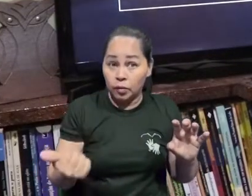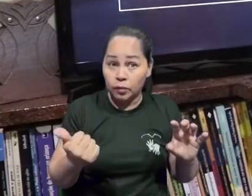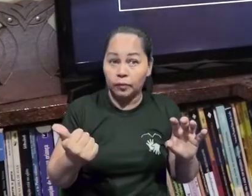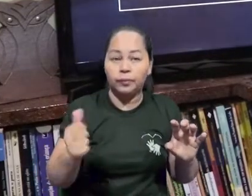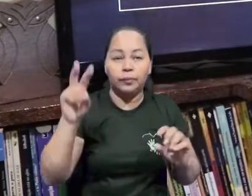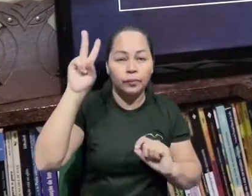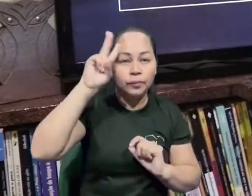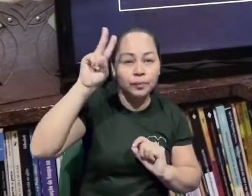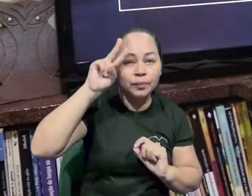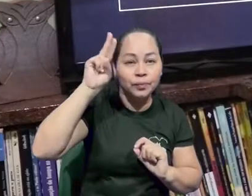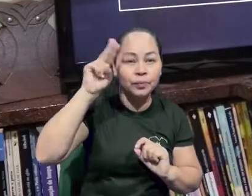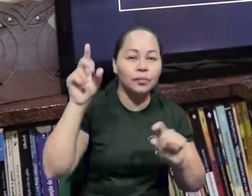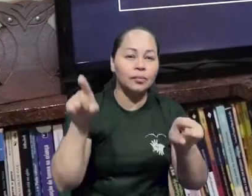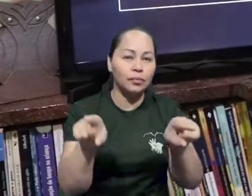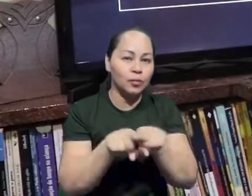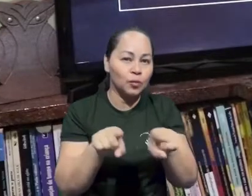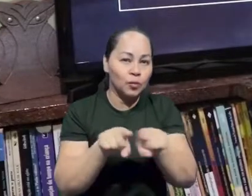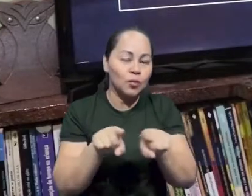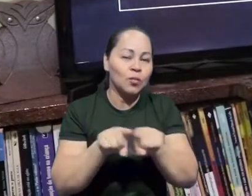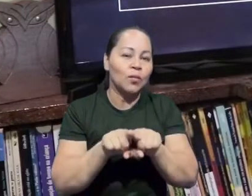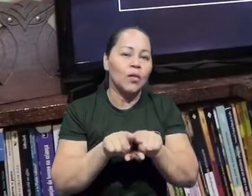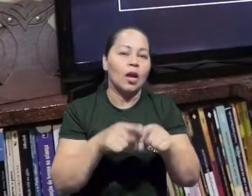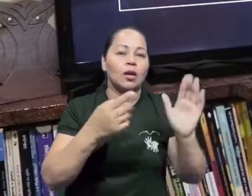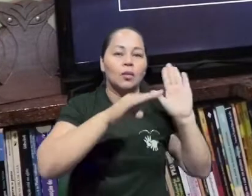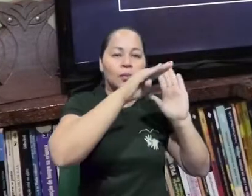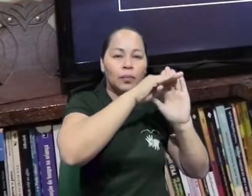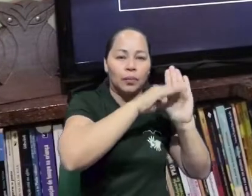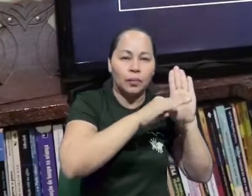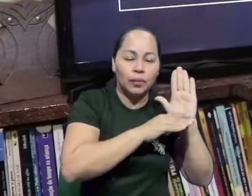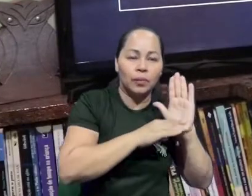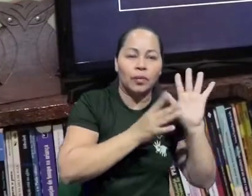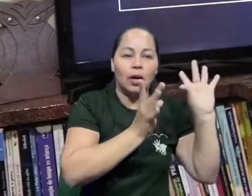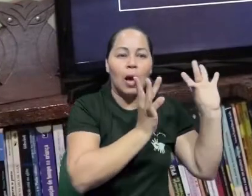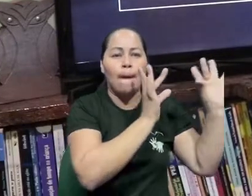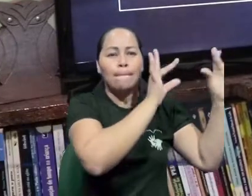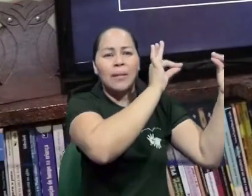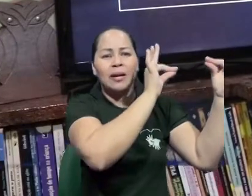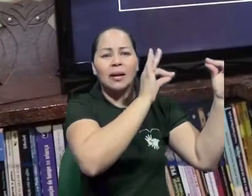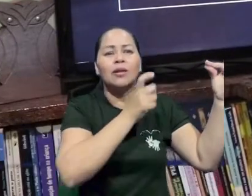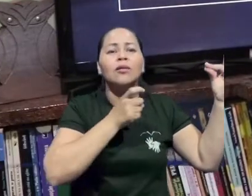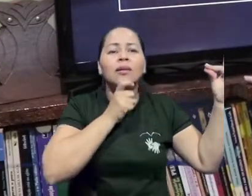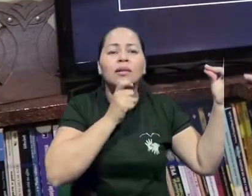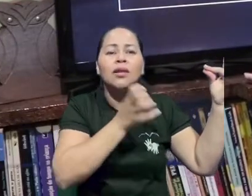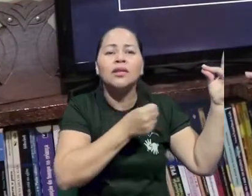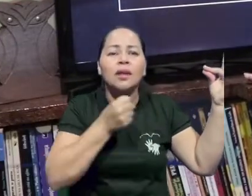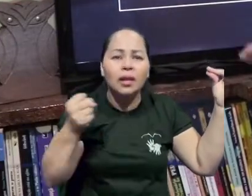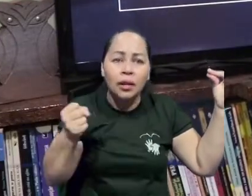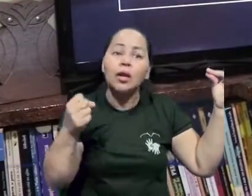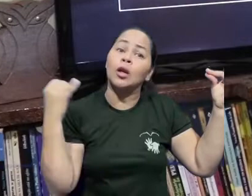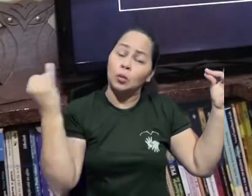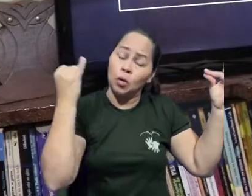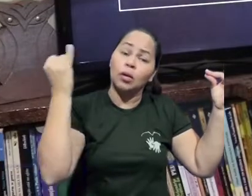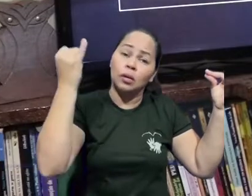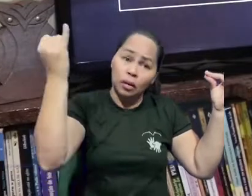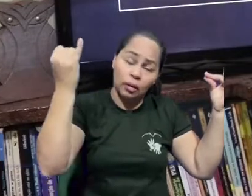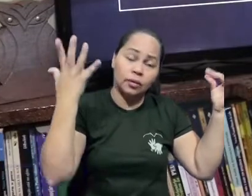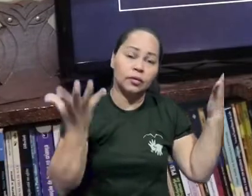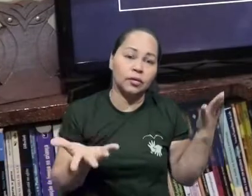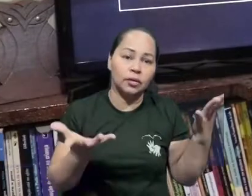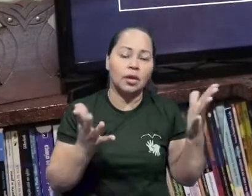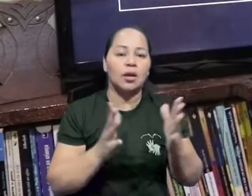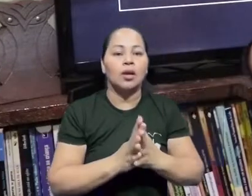mais vezes, relembrar, colocar uma rotina, nem que seja na geladeira, né? Para ele conseguir se organizar. E não